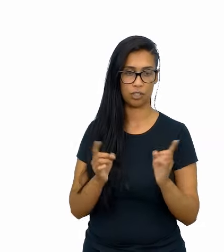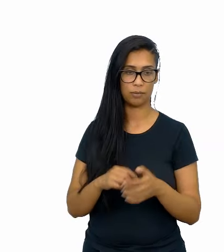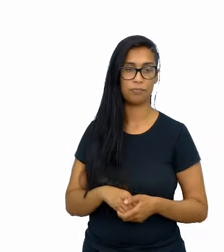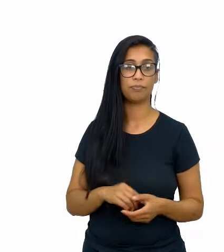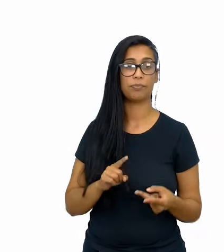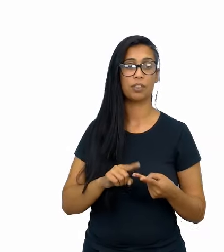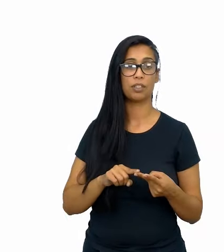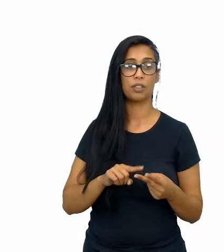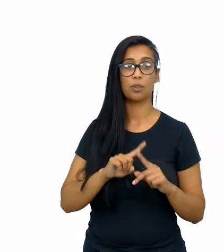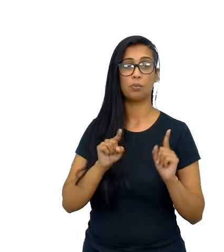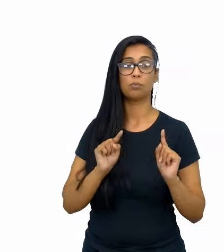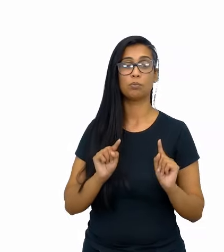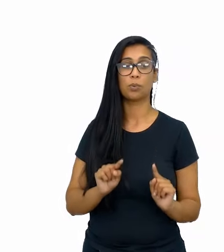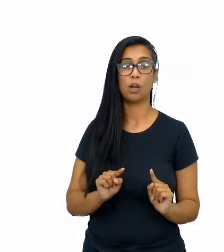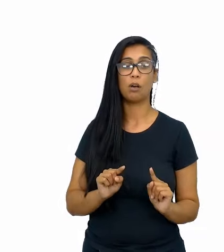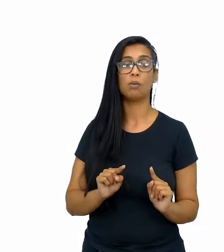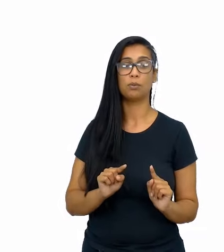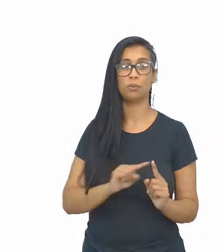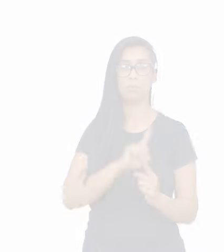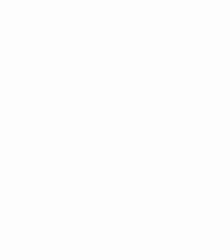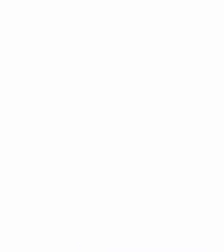minutinho.